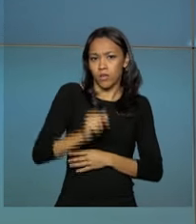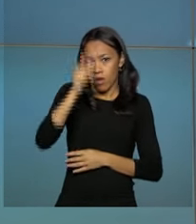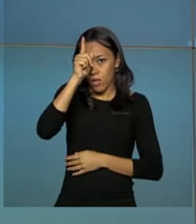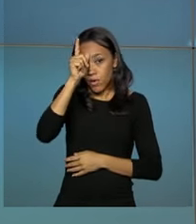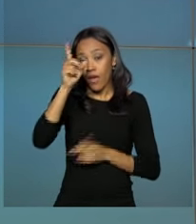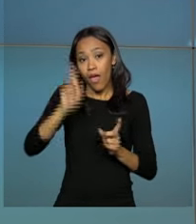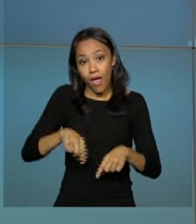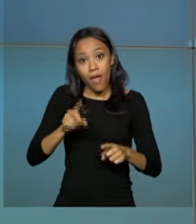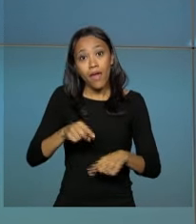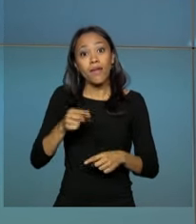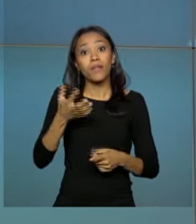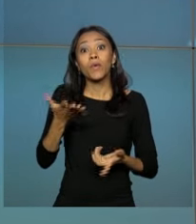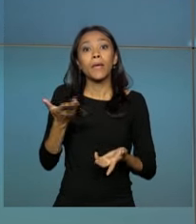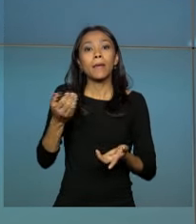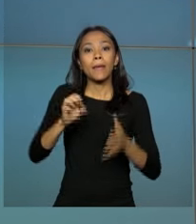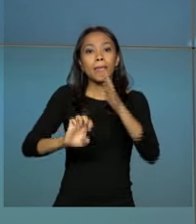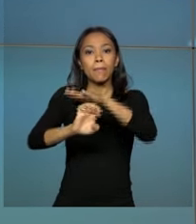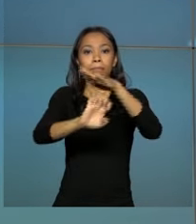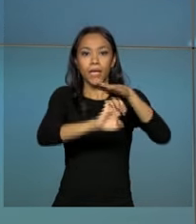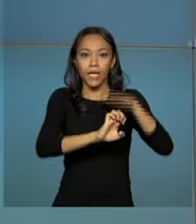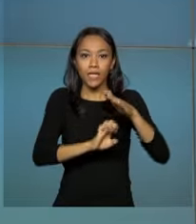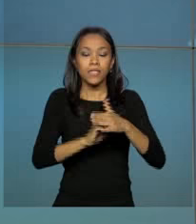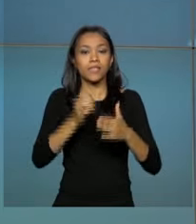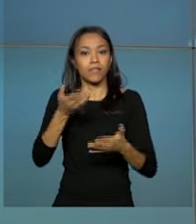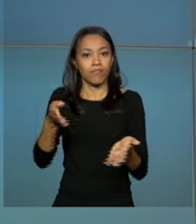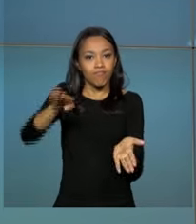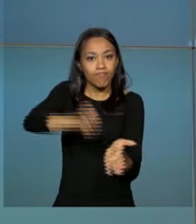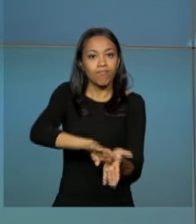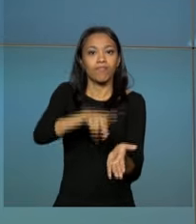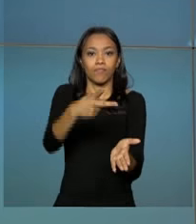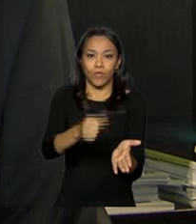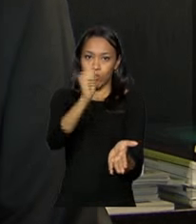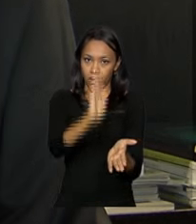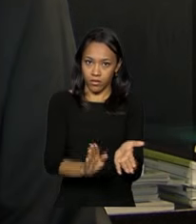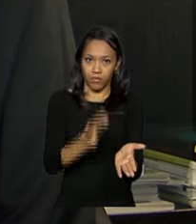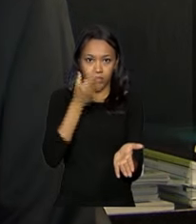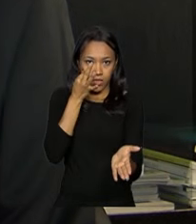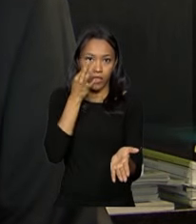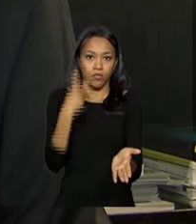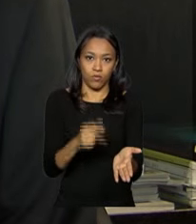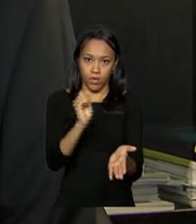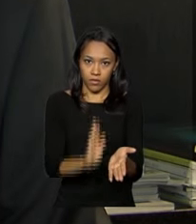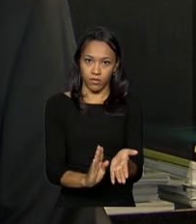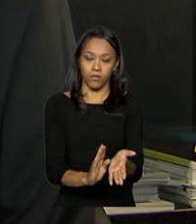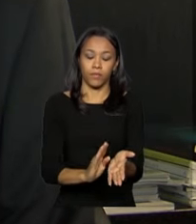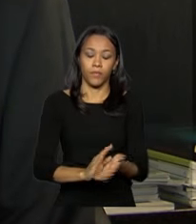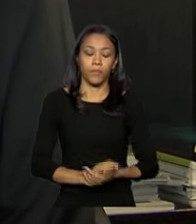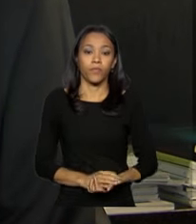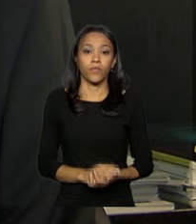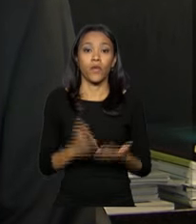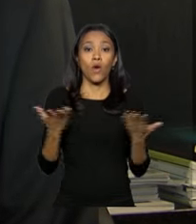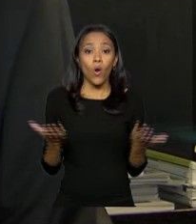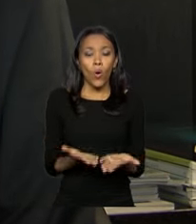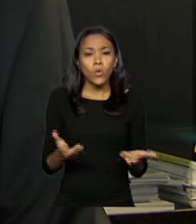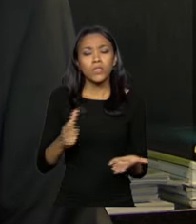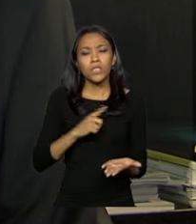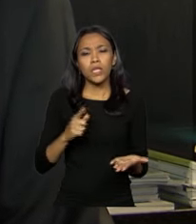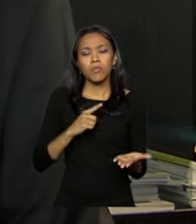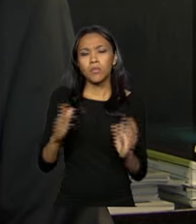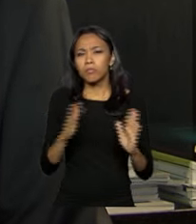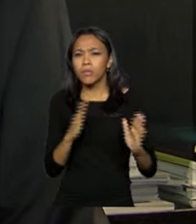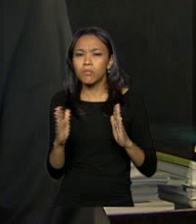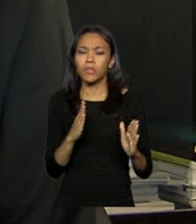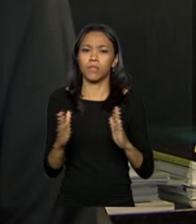a presença de empresas alemãs instaladas no país. Hoje nós temos aproximadamente da Alemanha,